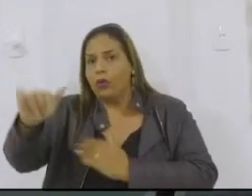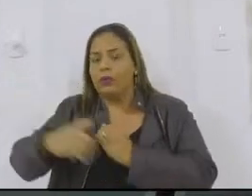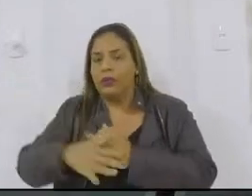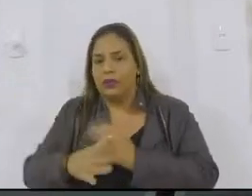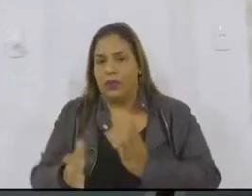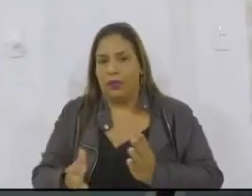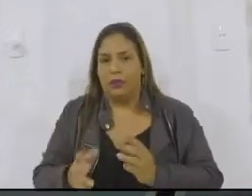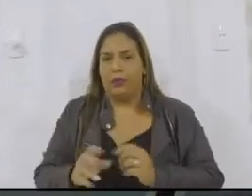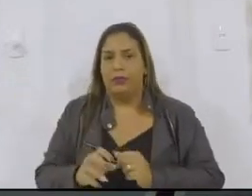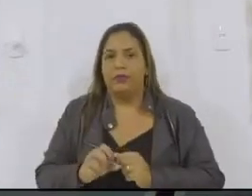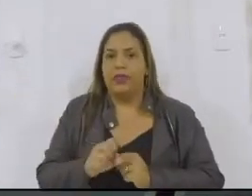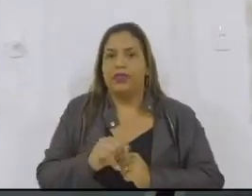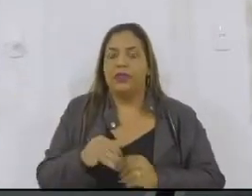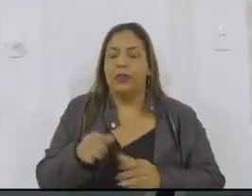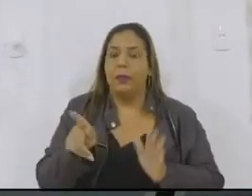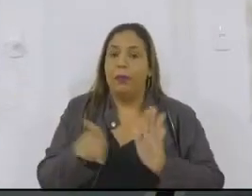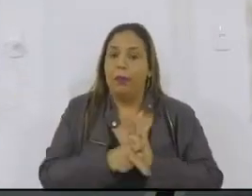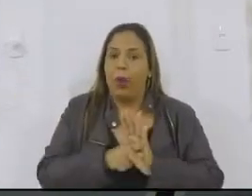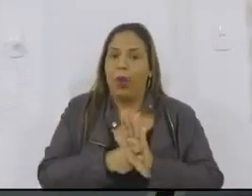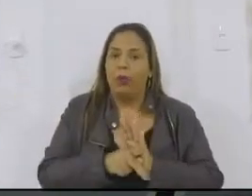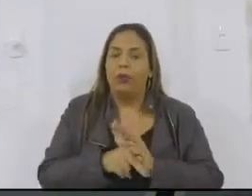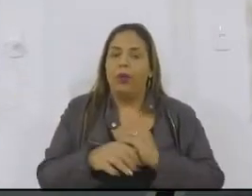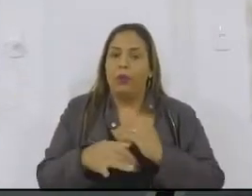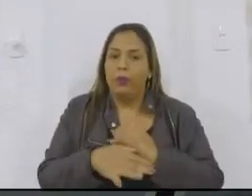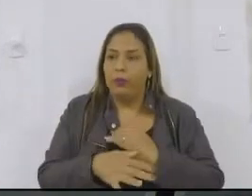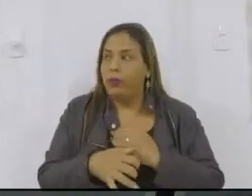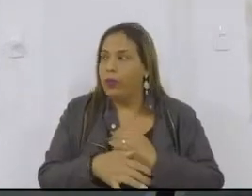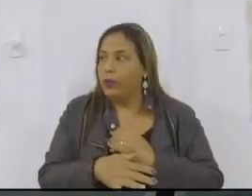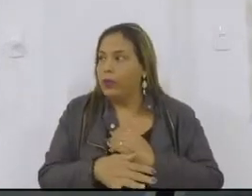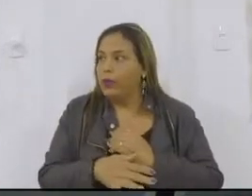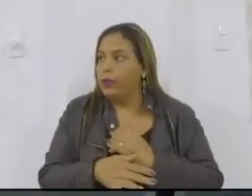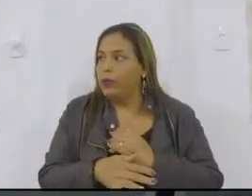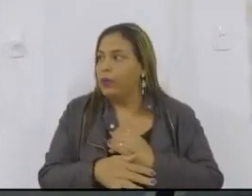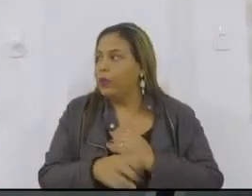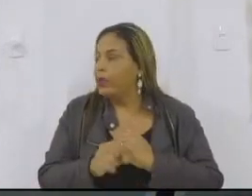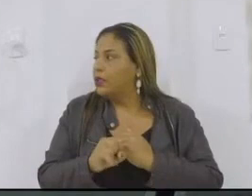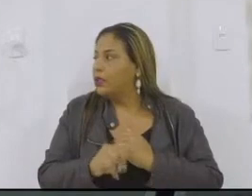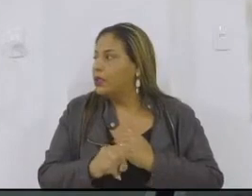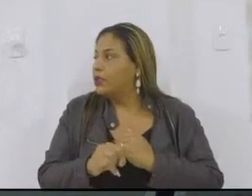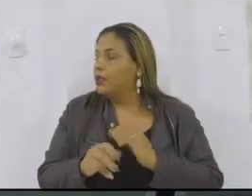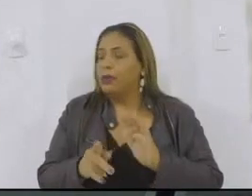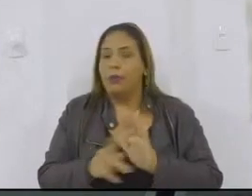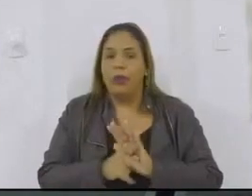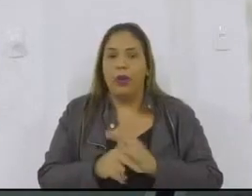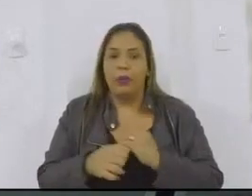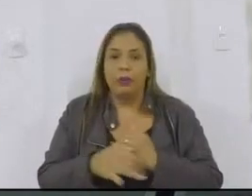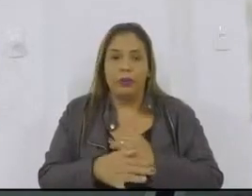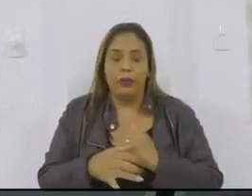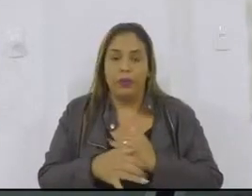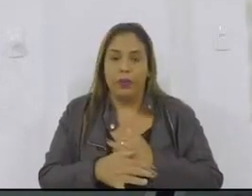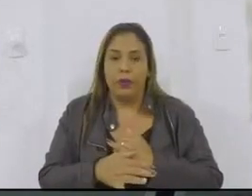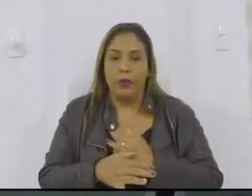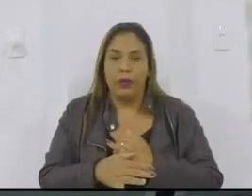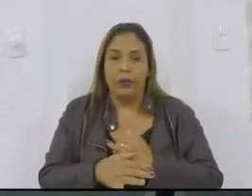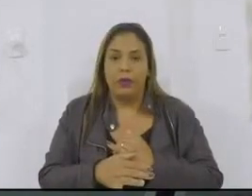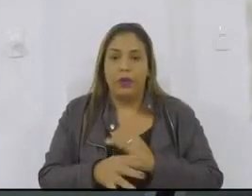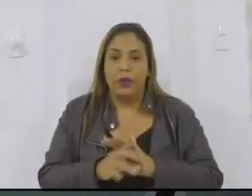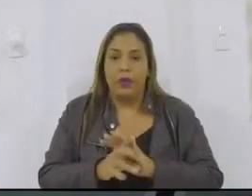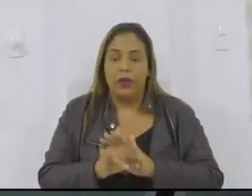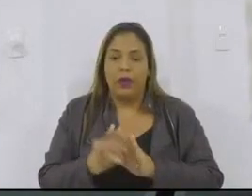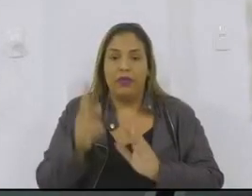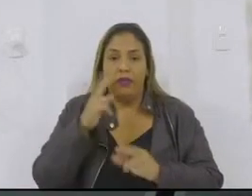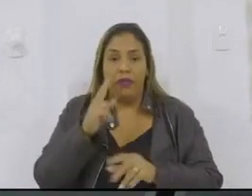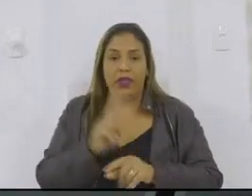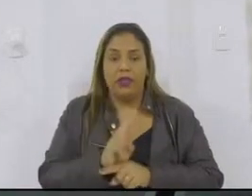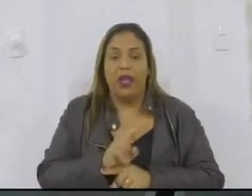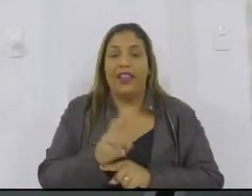municipal, não rege ao município, tá alto, não rege ao município fiscalizar, isso